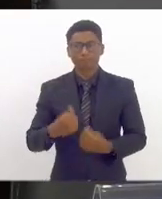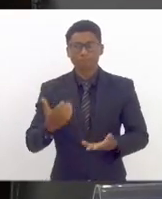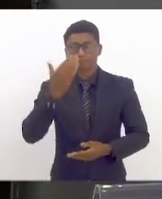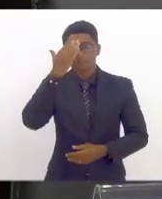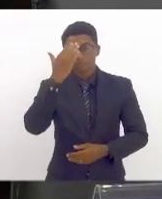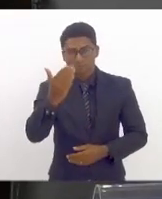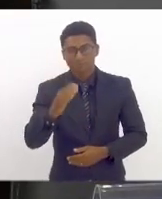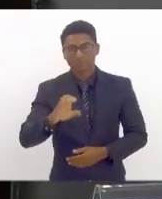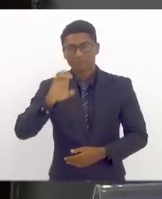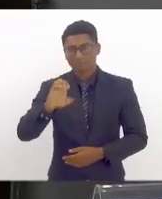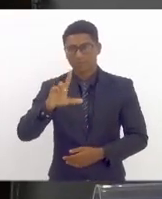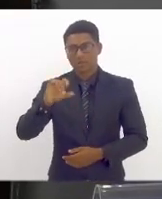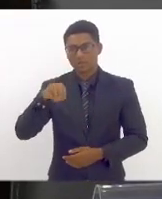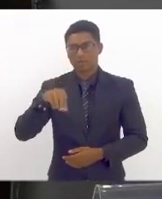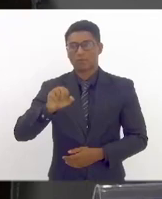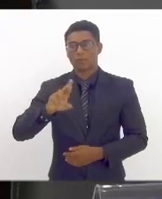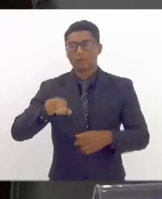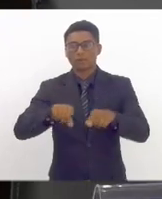a ele Omar